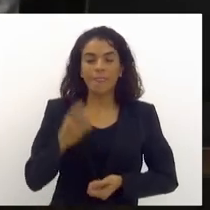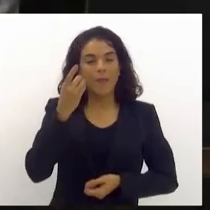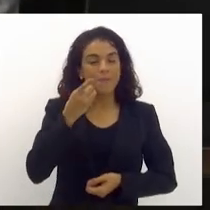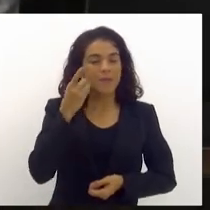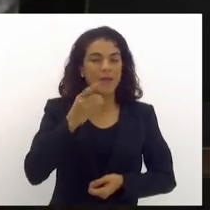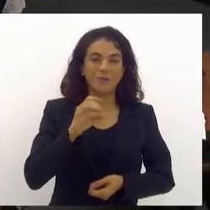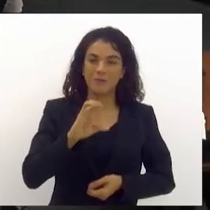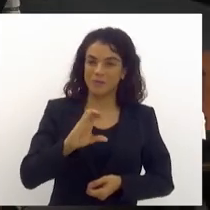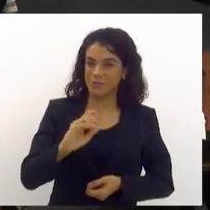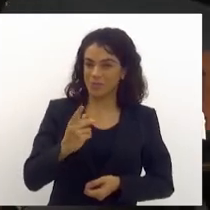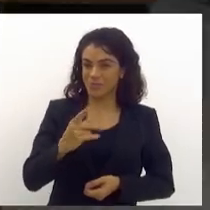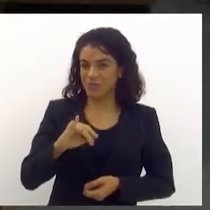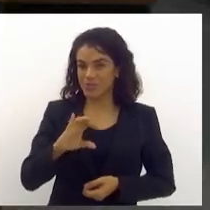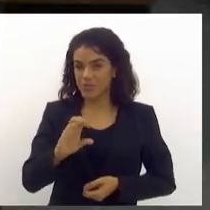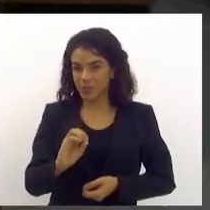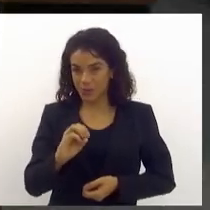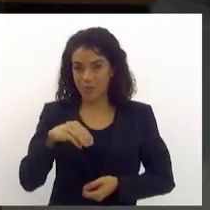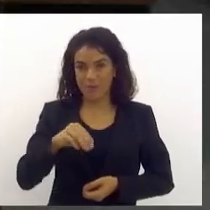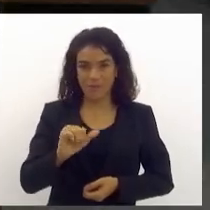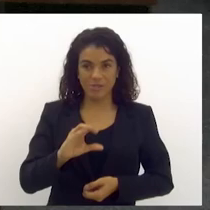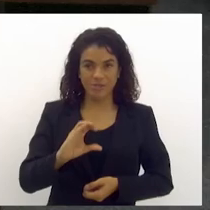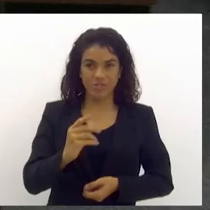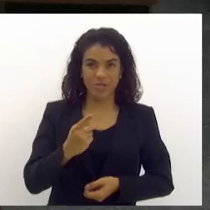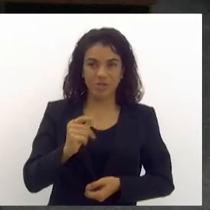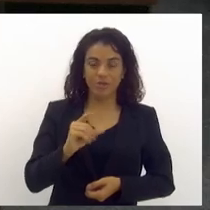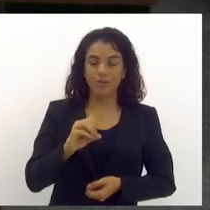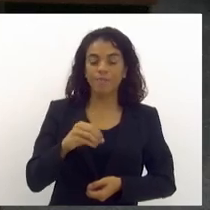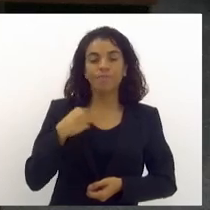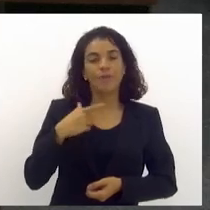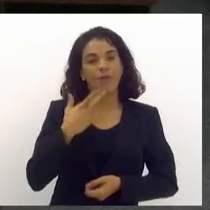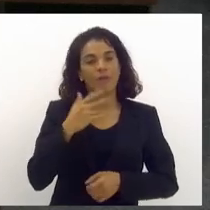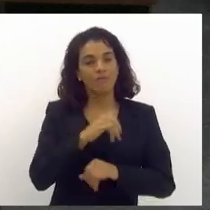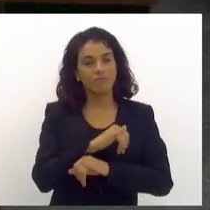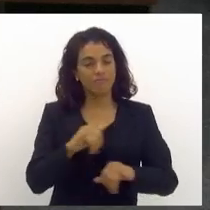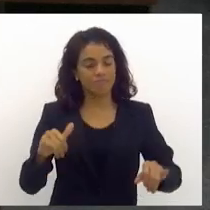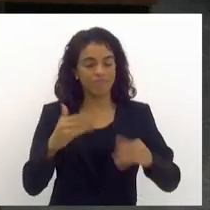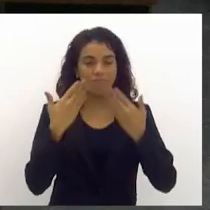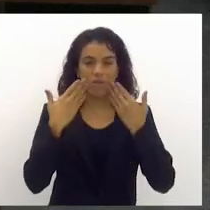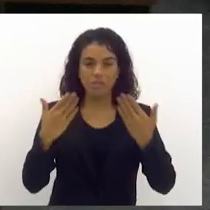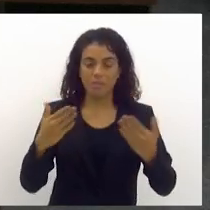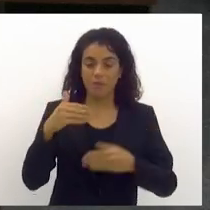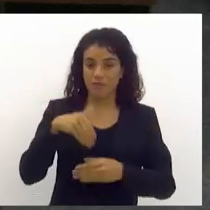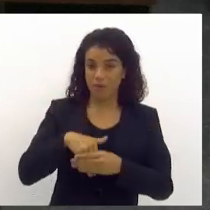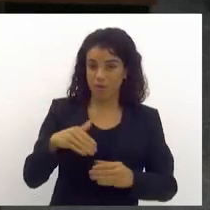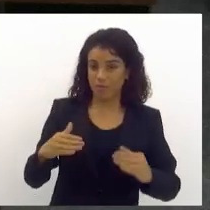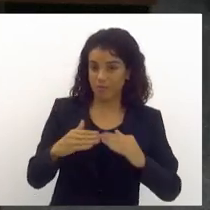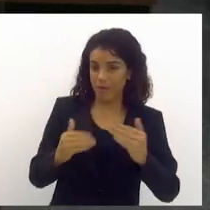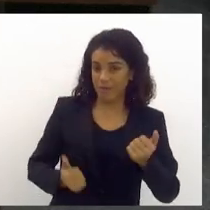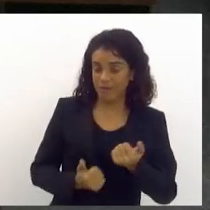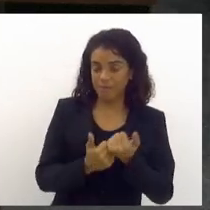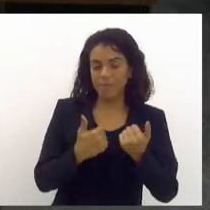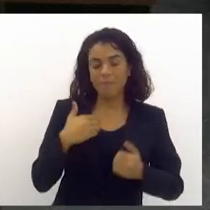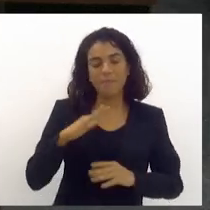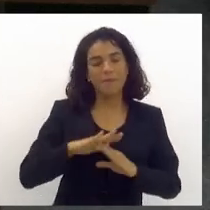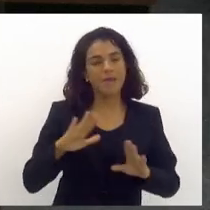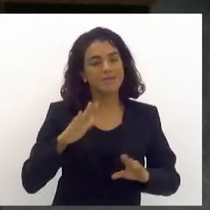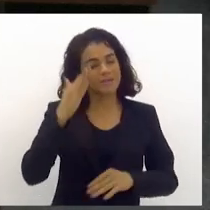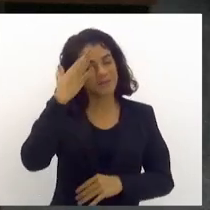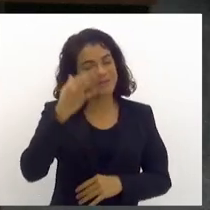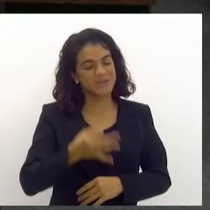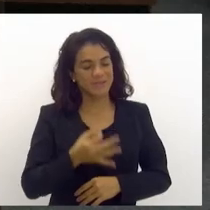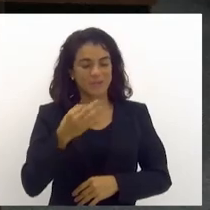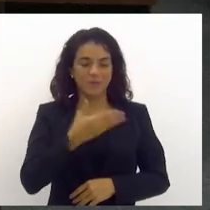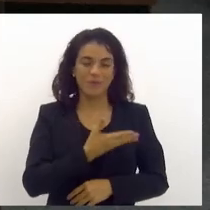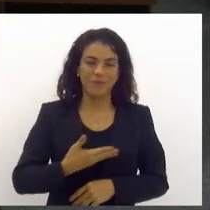Chico Machado. Senhor presidente, eu quero aqui deixar registrado o meu voto favorável, apesar de ter certeza que o governador